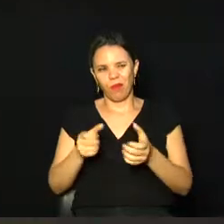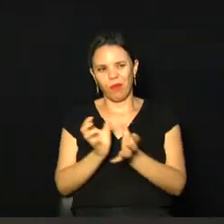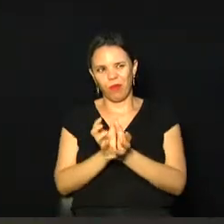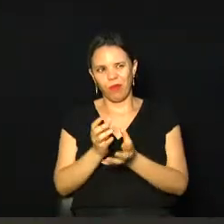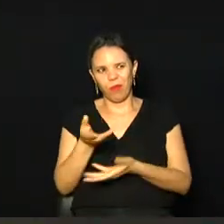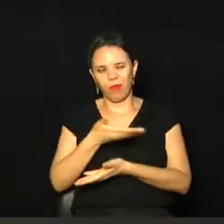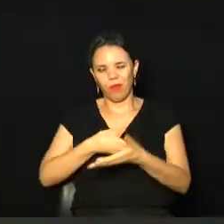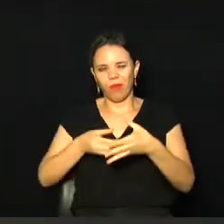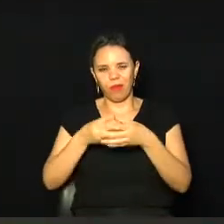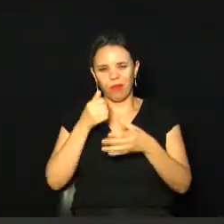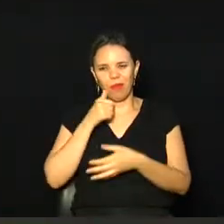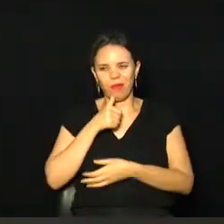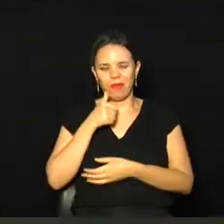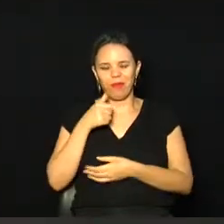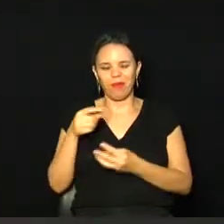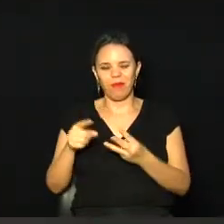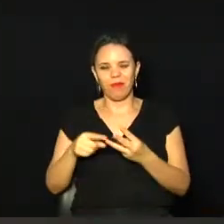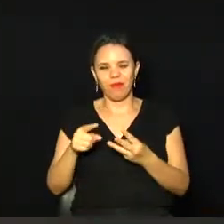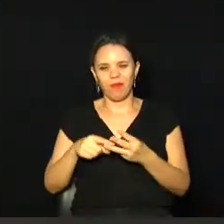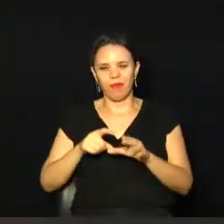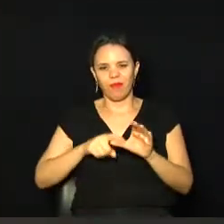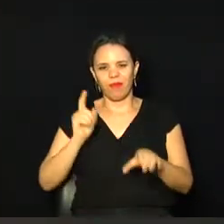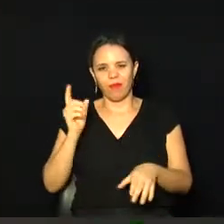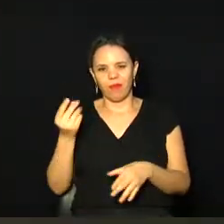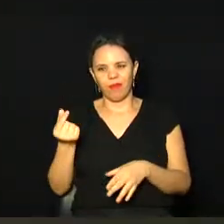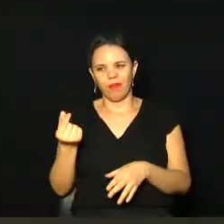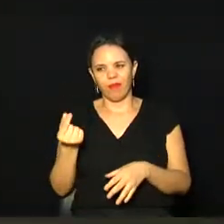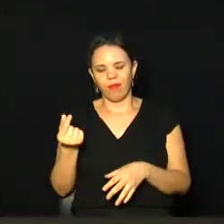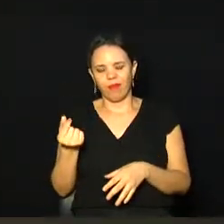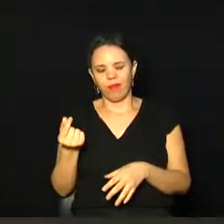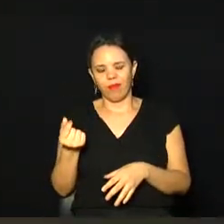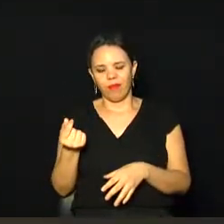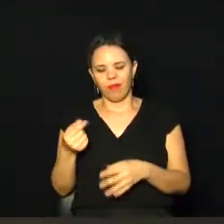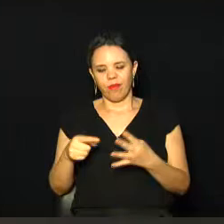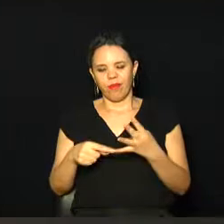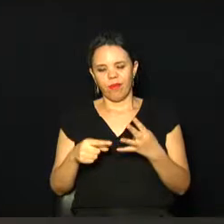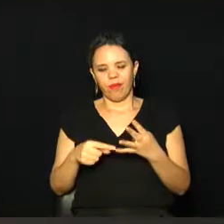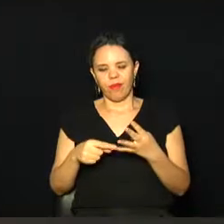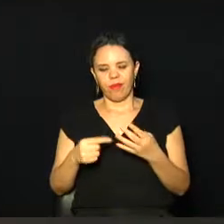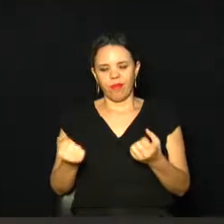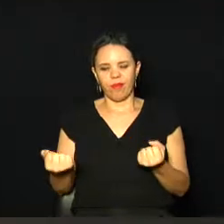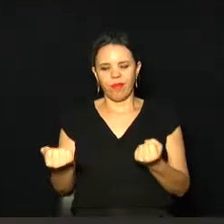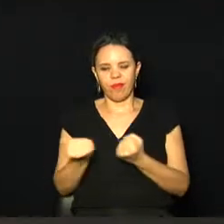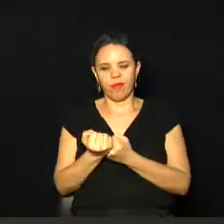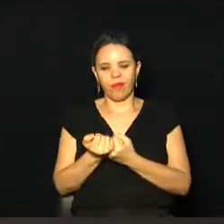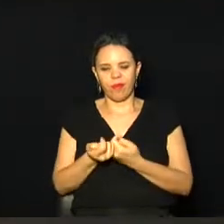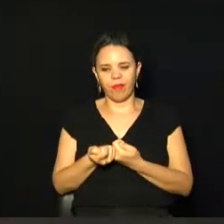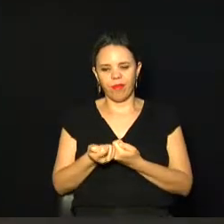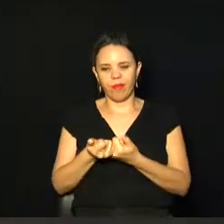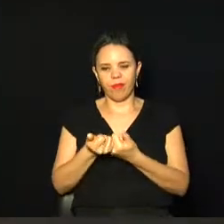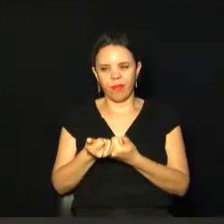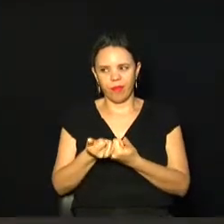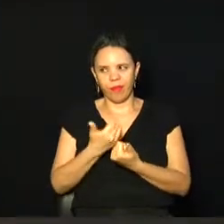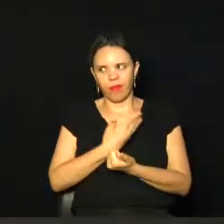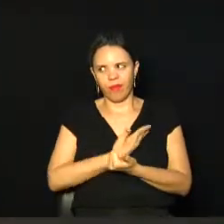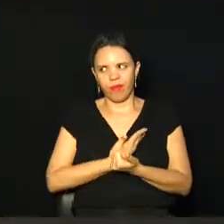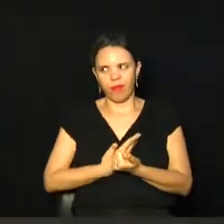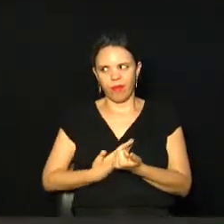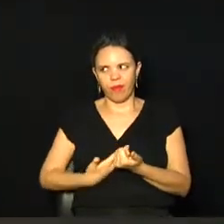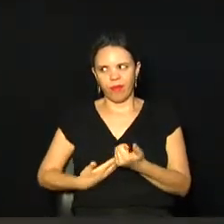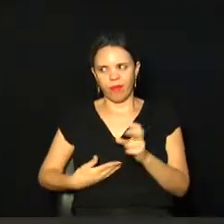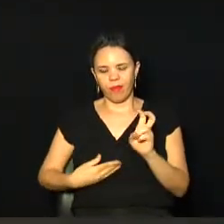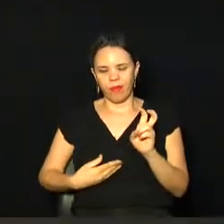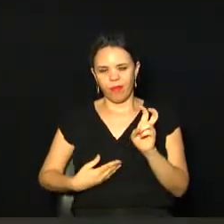convivência dessa mulher. Terceiro, a autonomia financeira. Quarto, o apoio e benefícios do Estado.